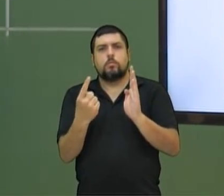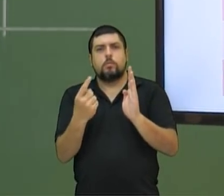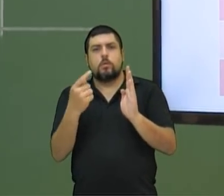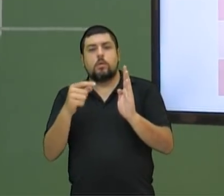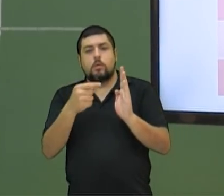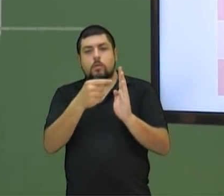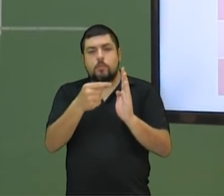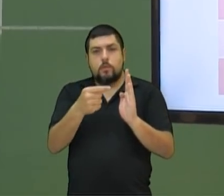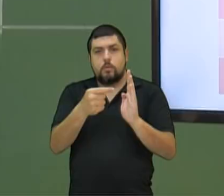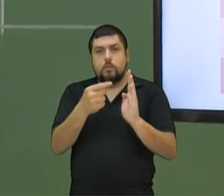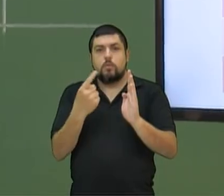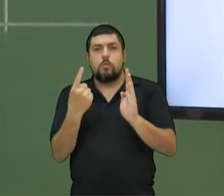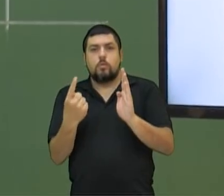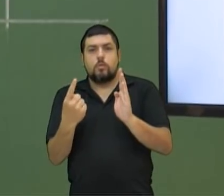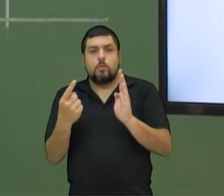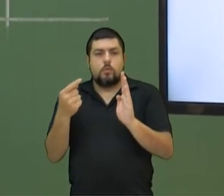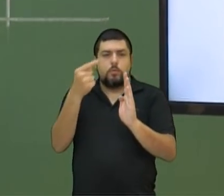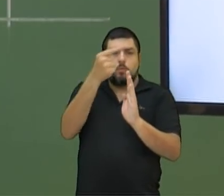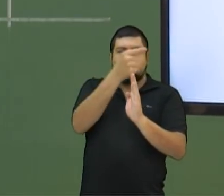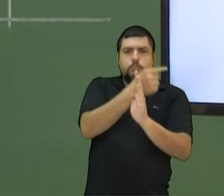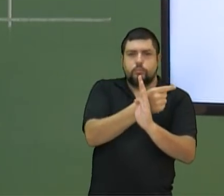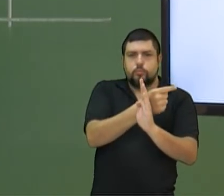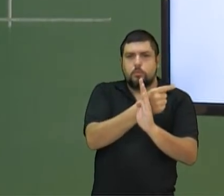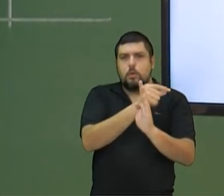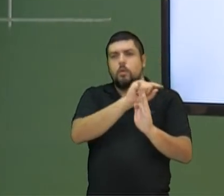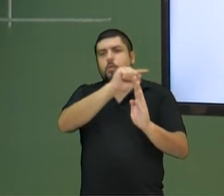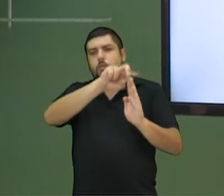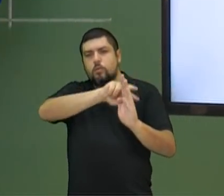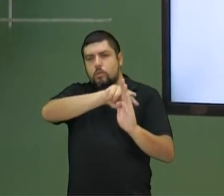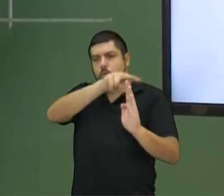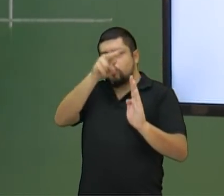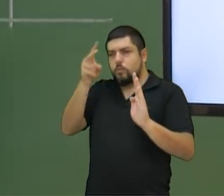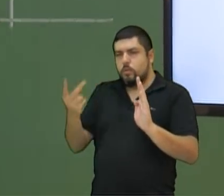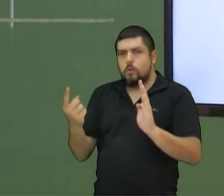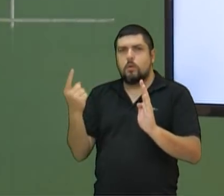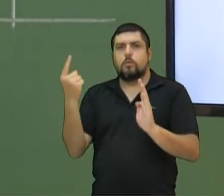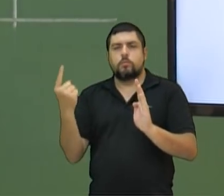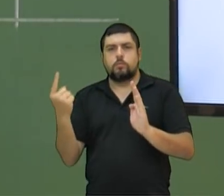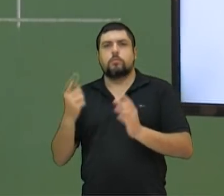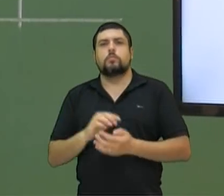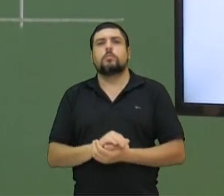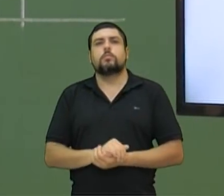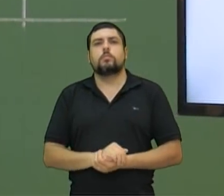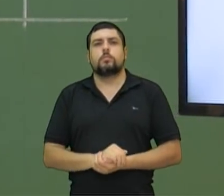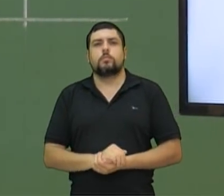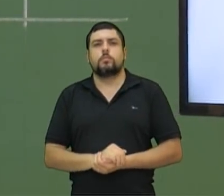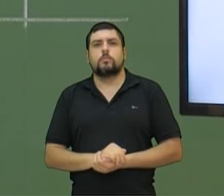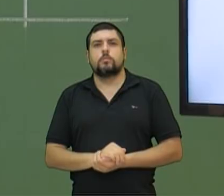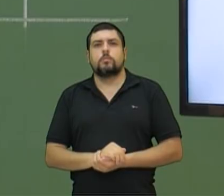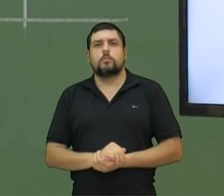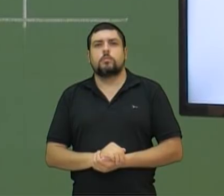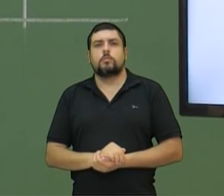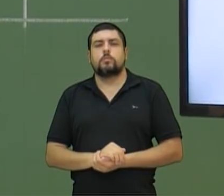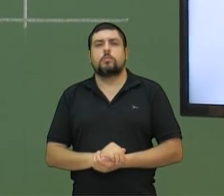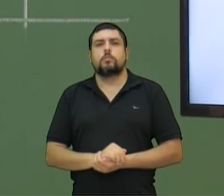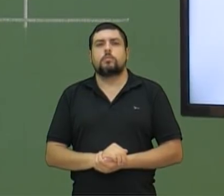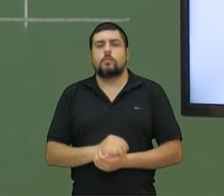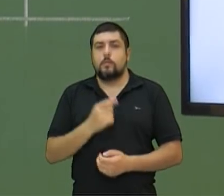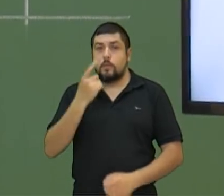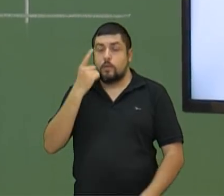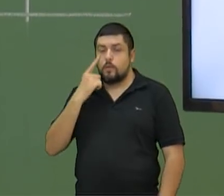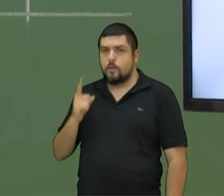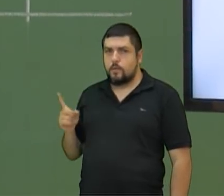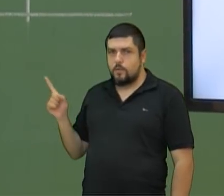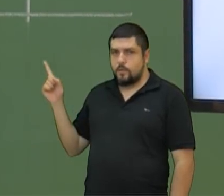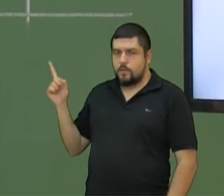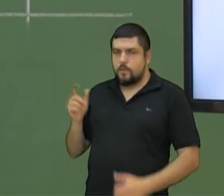1. Quanto que é o módulo de menos 1? É 1. Então, aqui vai ficar 1. Para x igual a menos 1, mesma